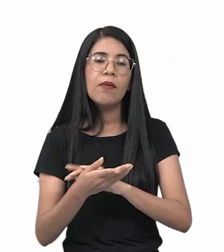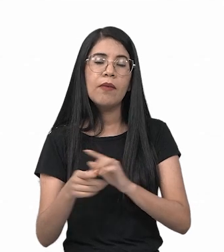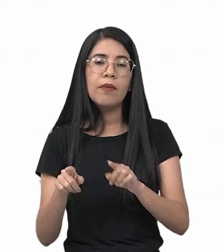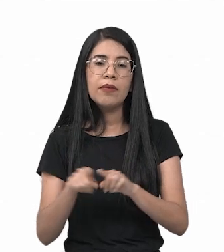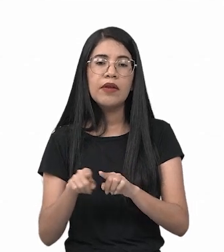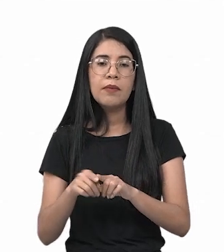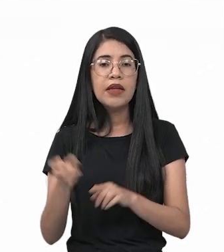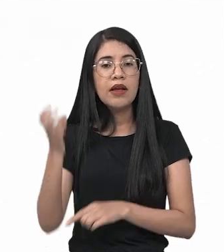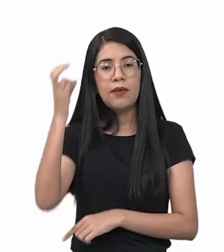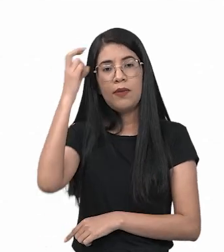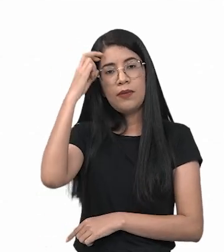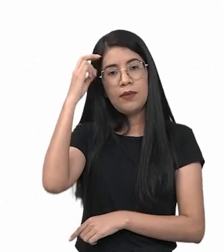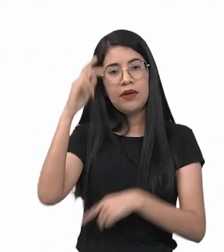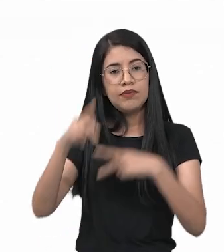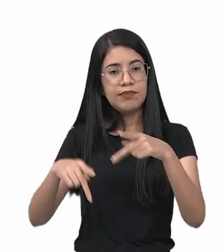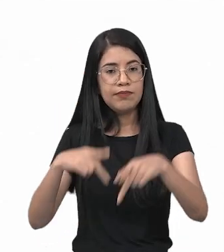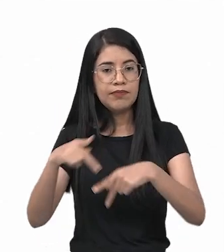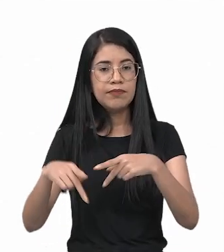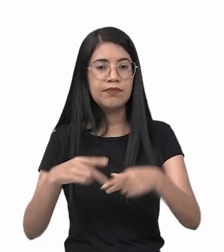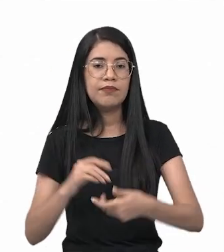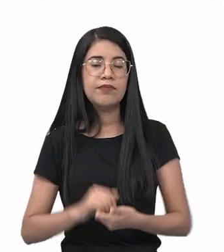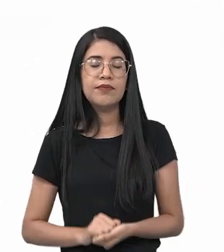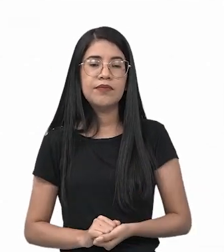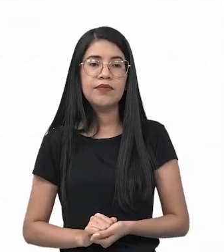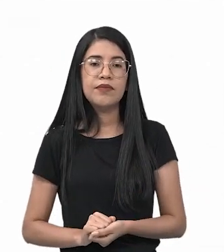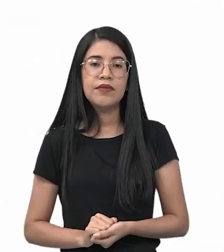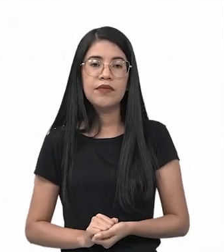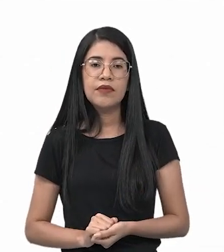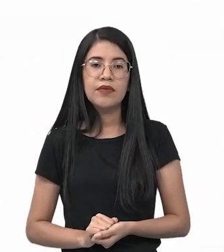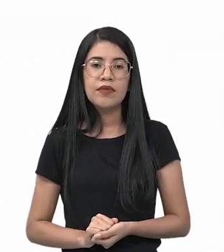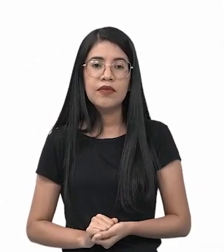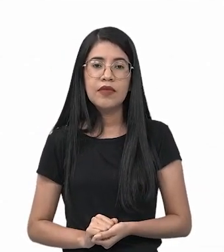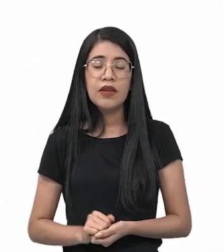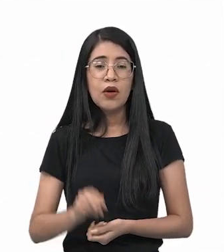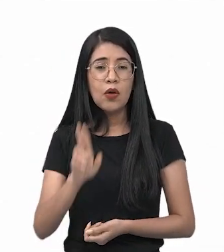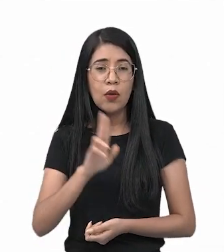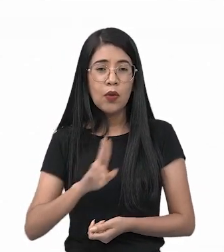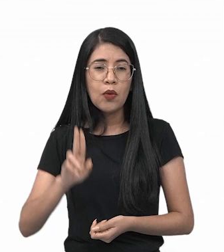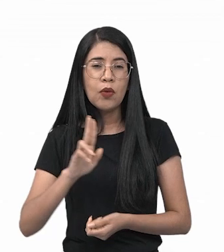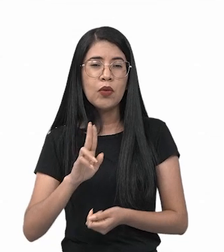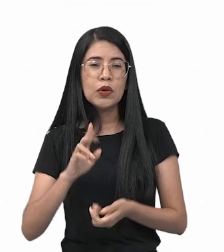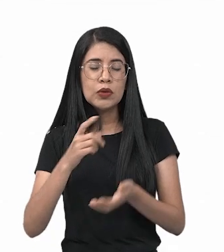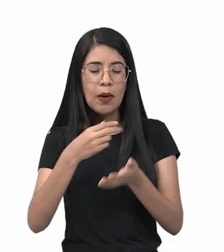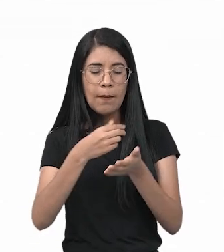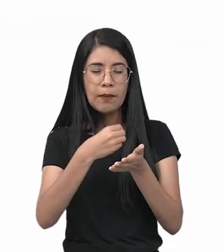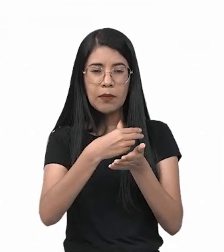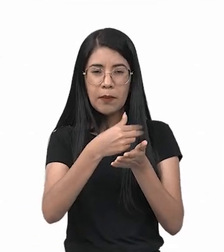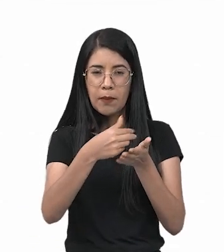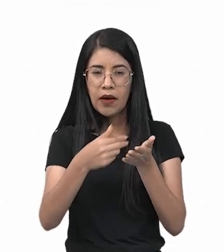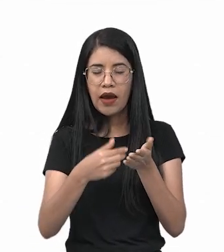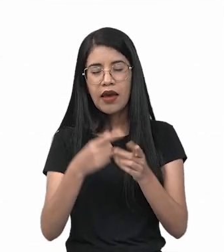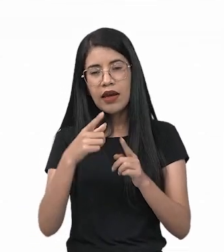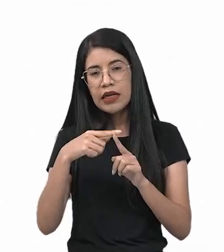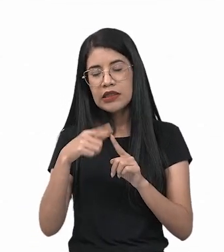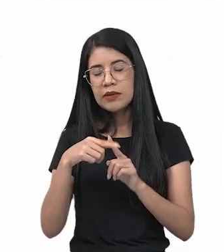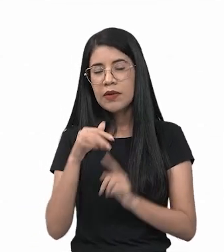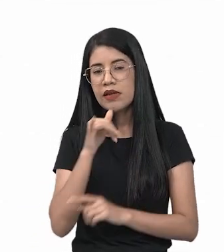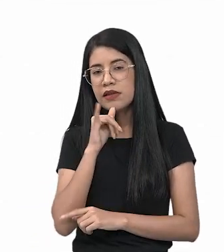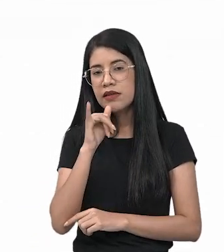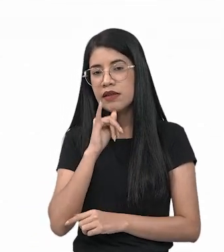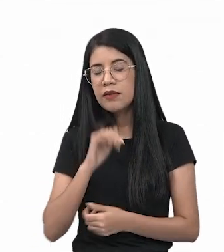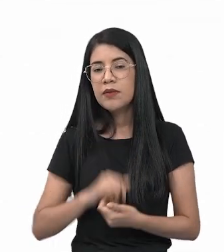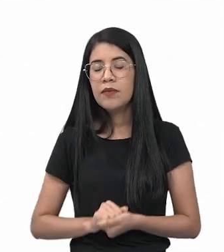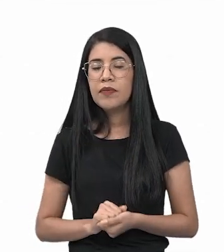nessa cultura de massa. Uso da serigrafia, que é um tipo, né,